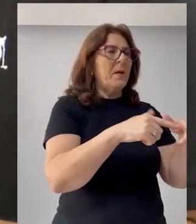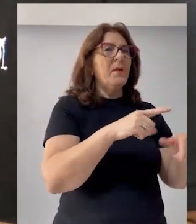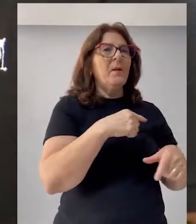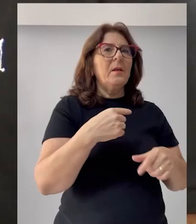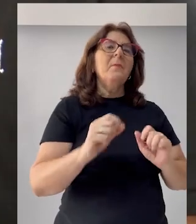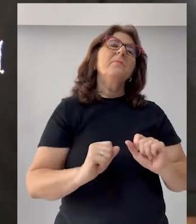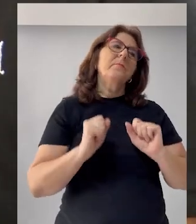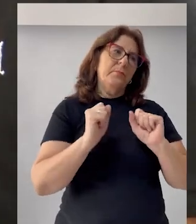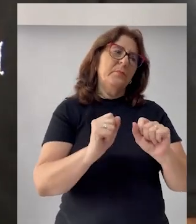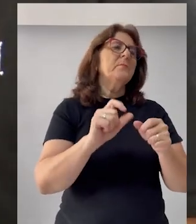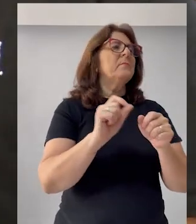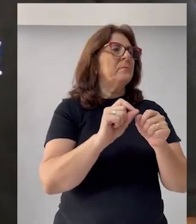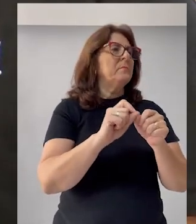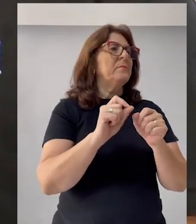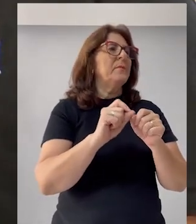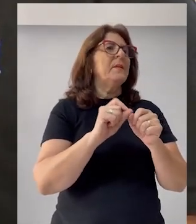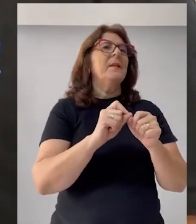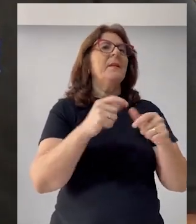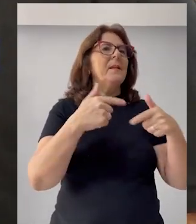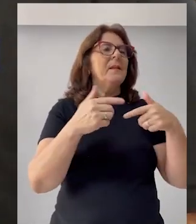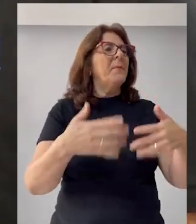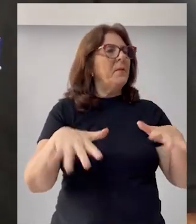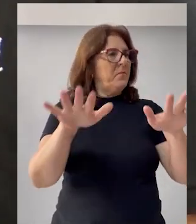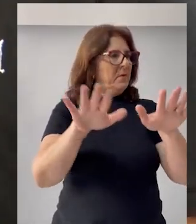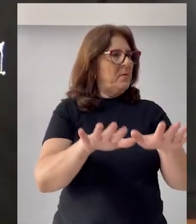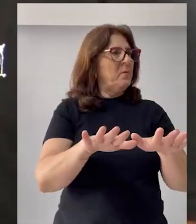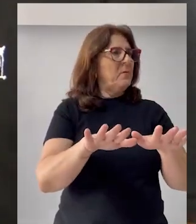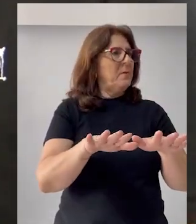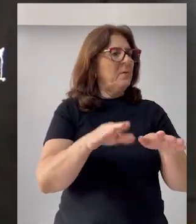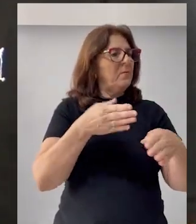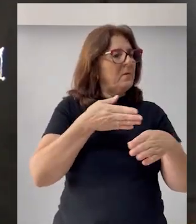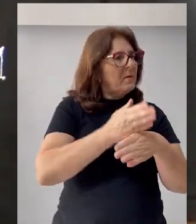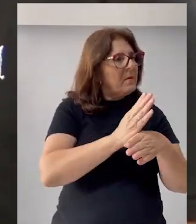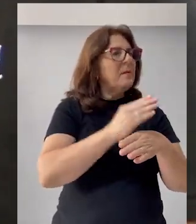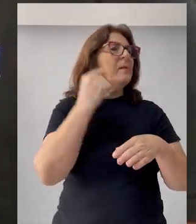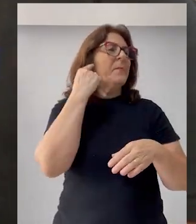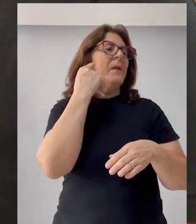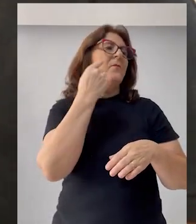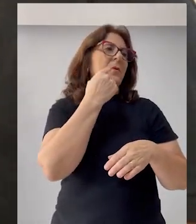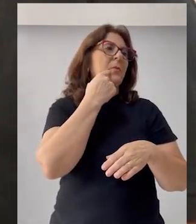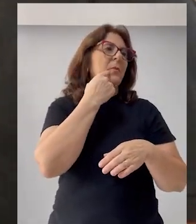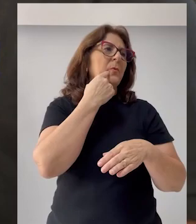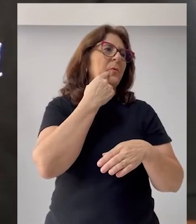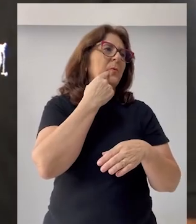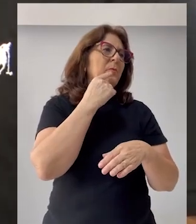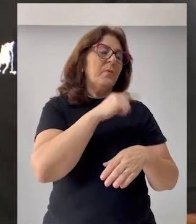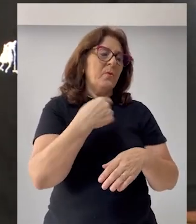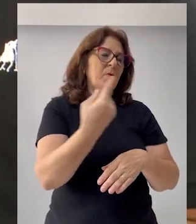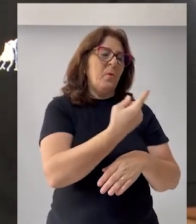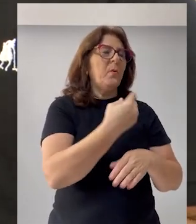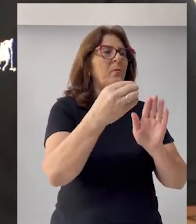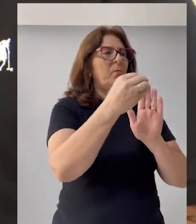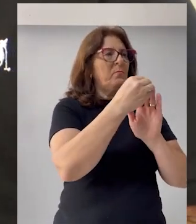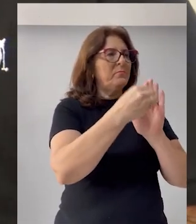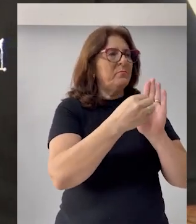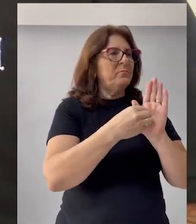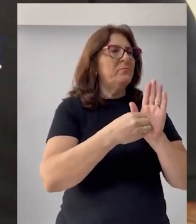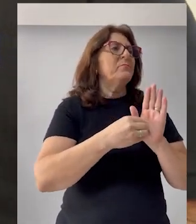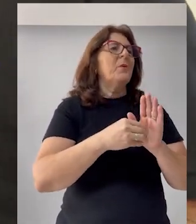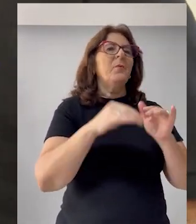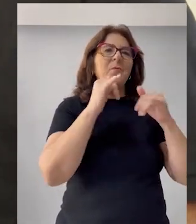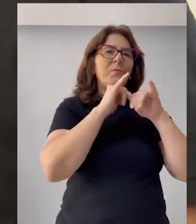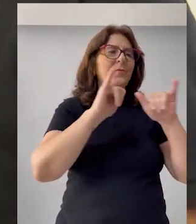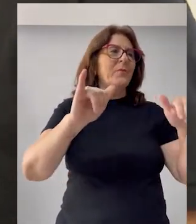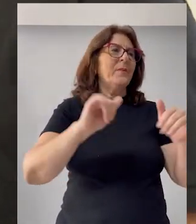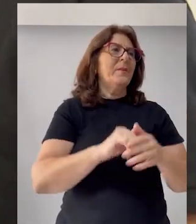possível a gente fazer essa inclusão, essa acessibilidade para a pessoa surda em nossos materiais de comunicação. Então,